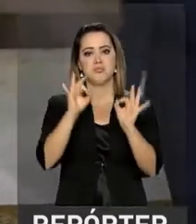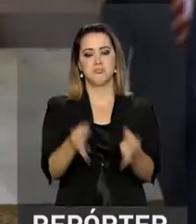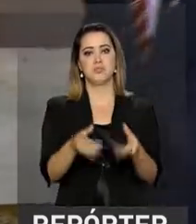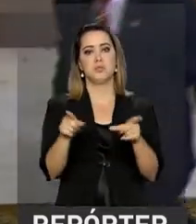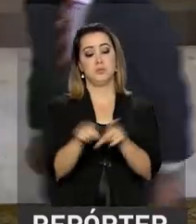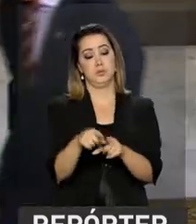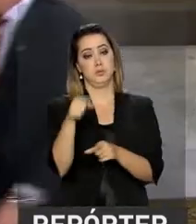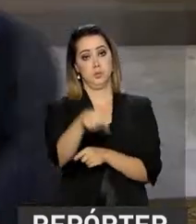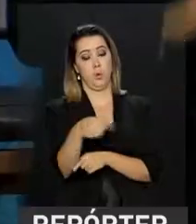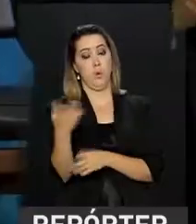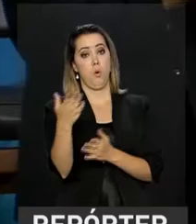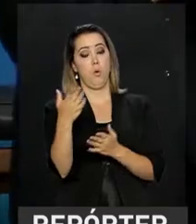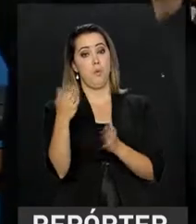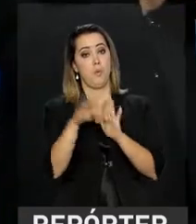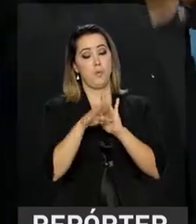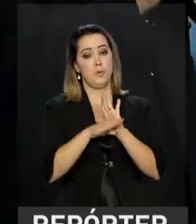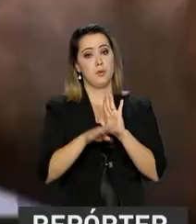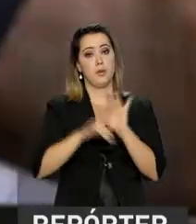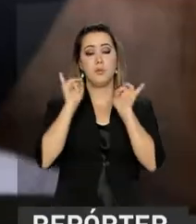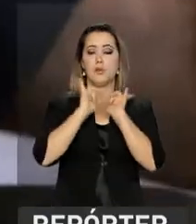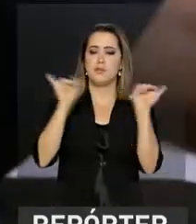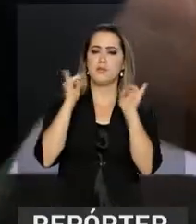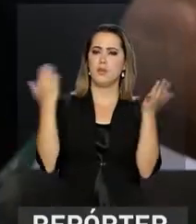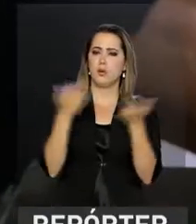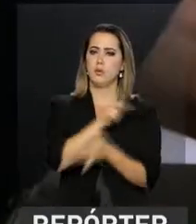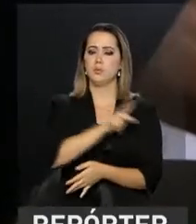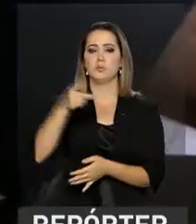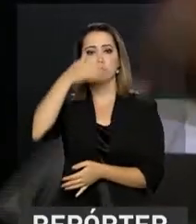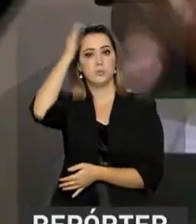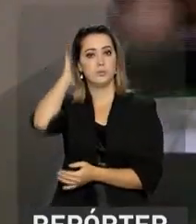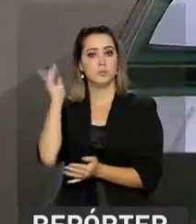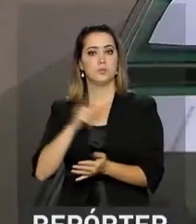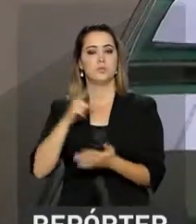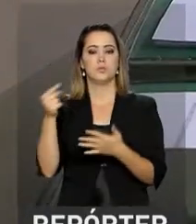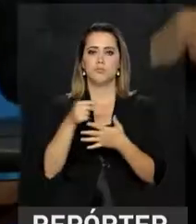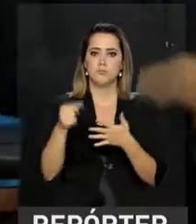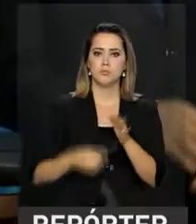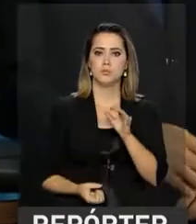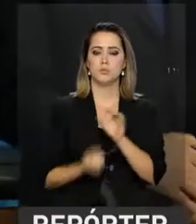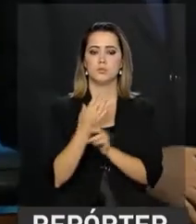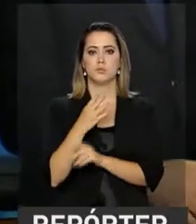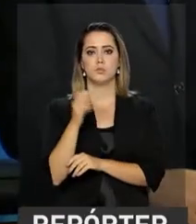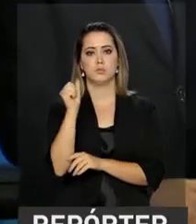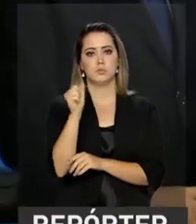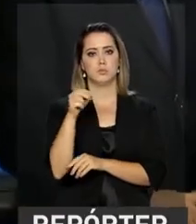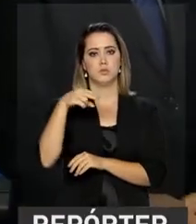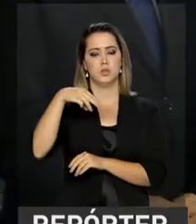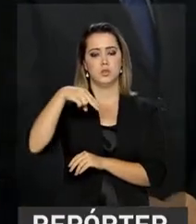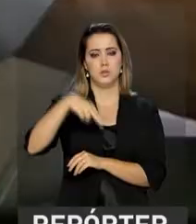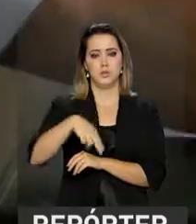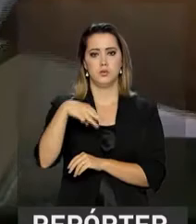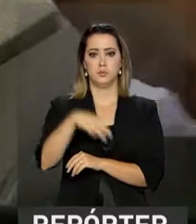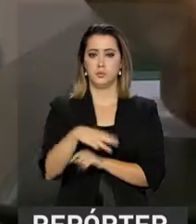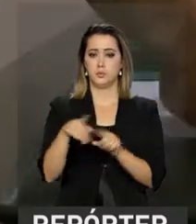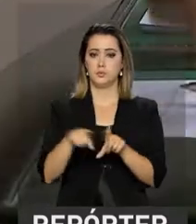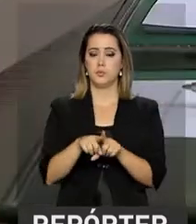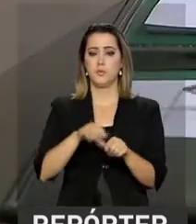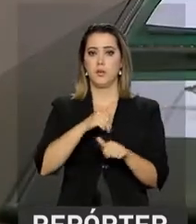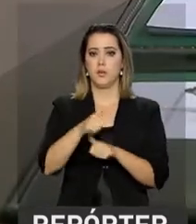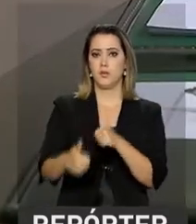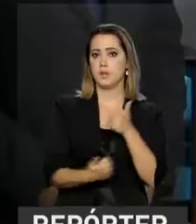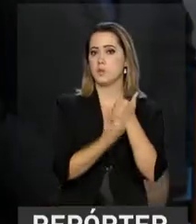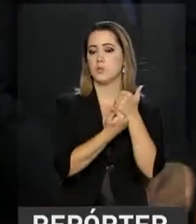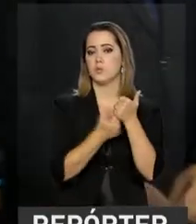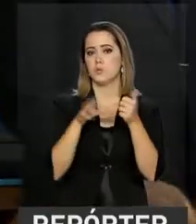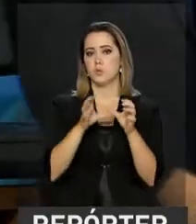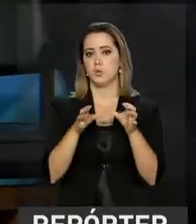revitalização do setor lançado pelo presidente michel temer conta com a criação da agência nacional de mineração que vai substituir